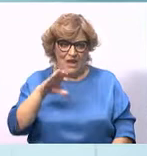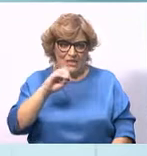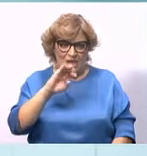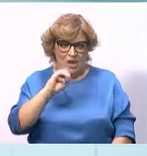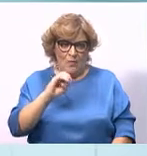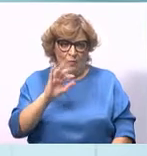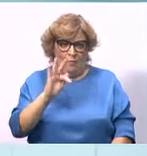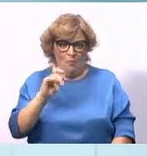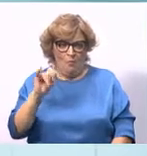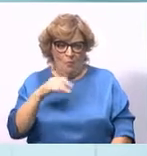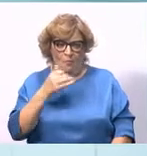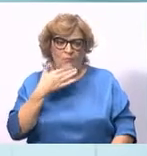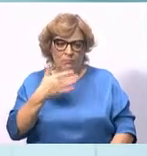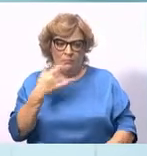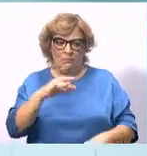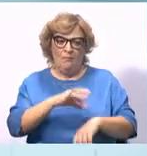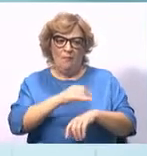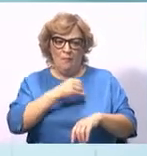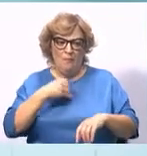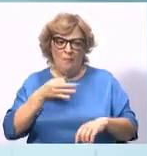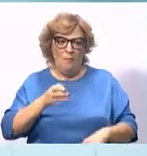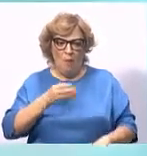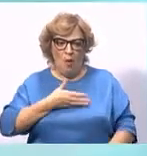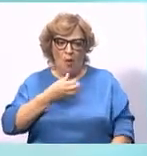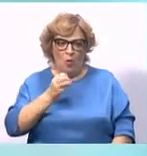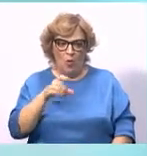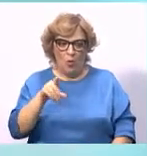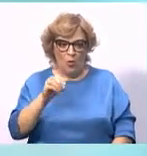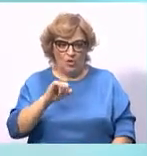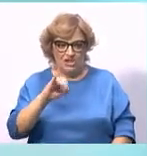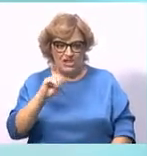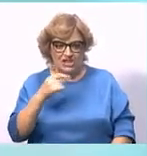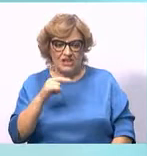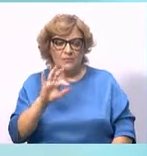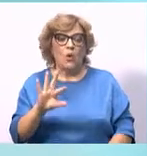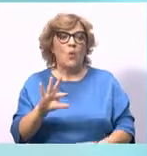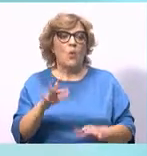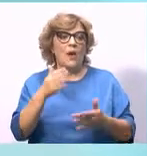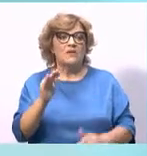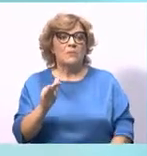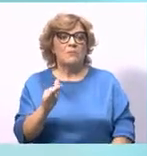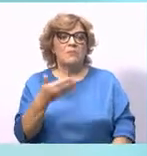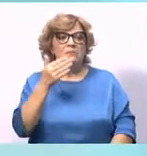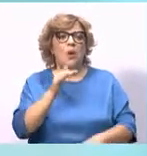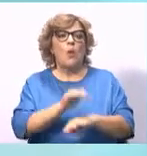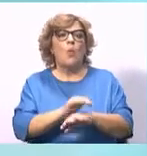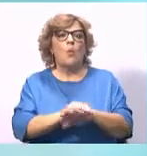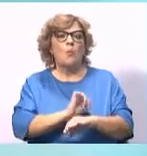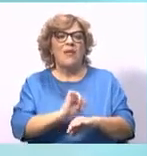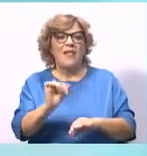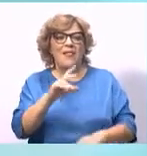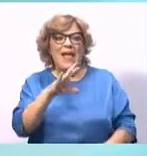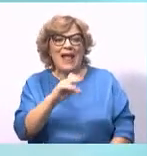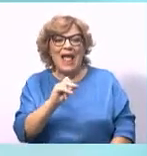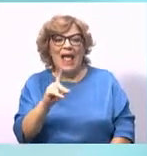quem agradeço a presença. Muito obrigada, é um gosto tê-lo cá mais uma vez neste programa. E começava por lhe perguntar quais são as principais causas dos calos e